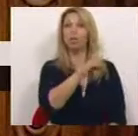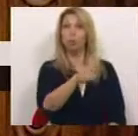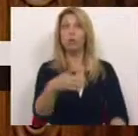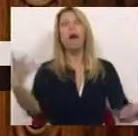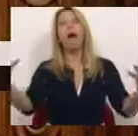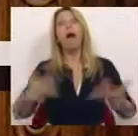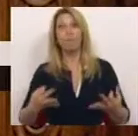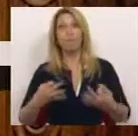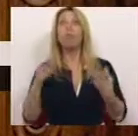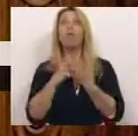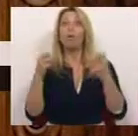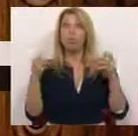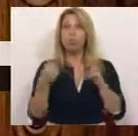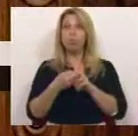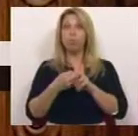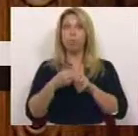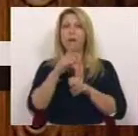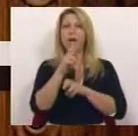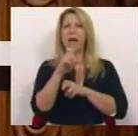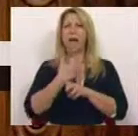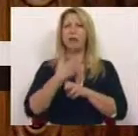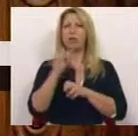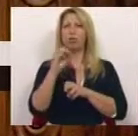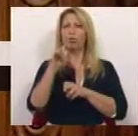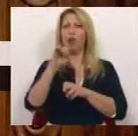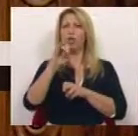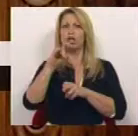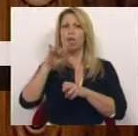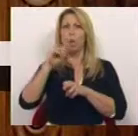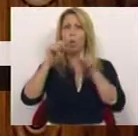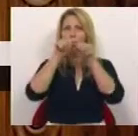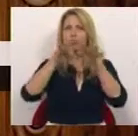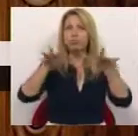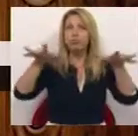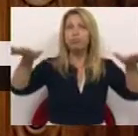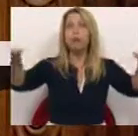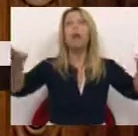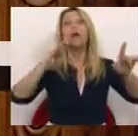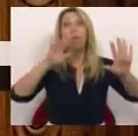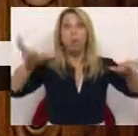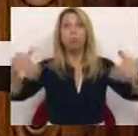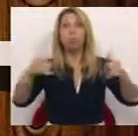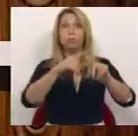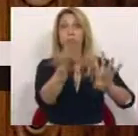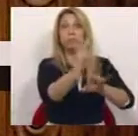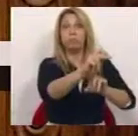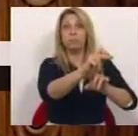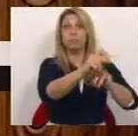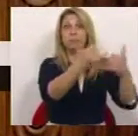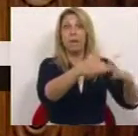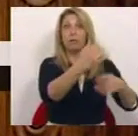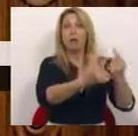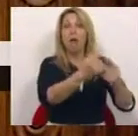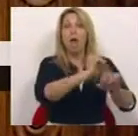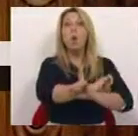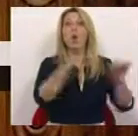radiológicos existem, mas existem de forma geral, não há nenhum específico para uma eventualidade com algum acidente nuclear. Mas, para além disso, aquilo